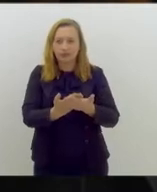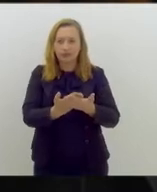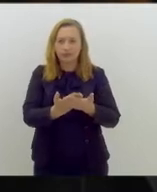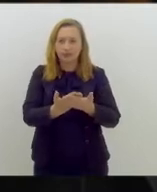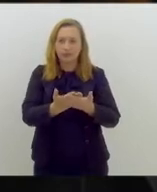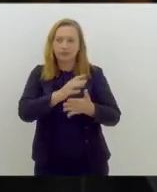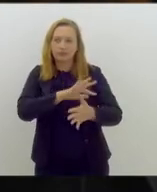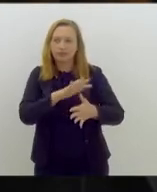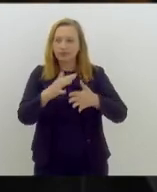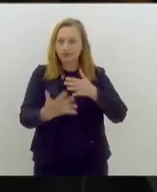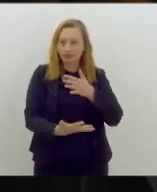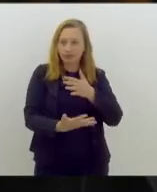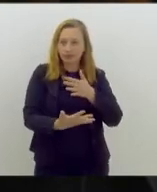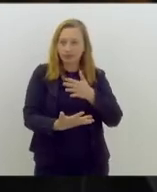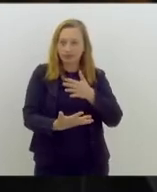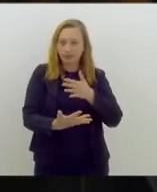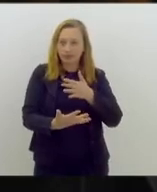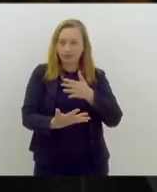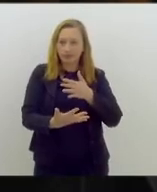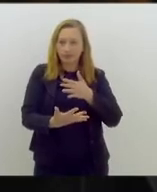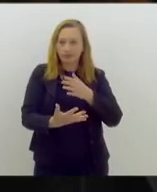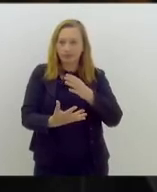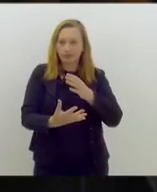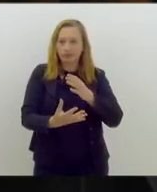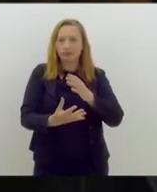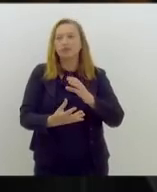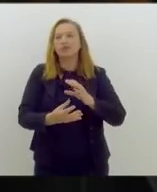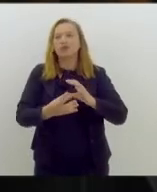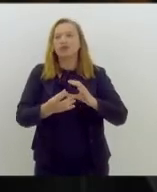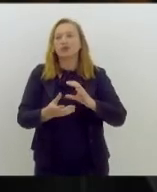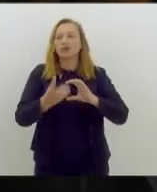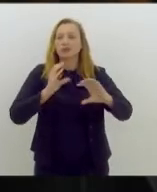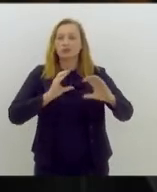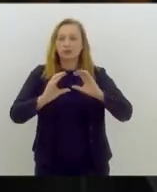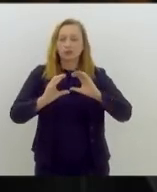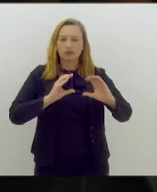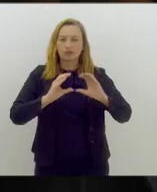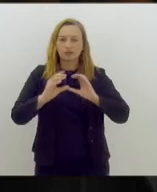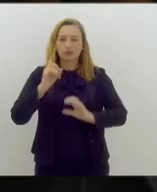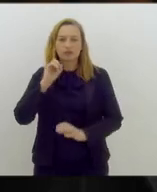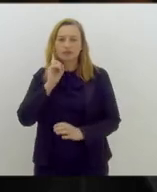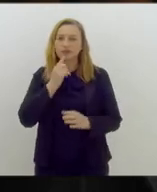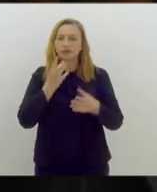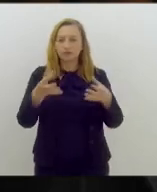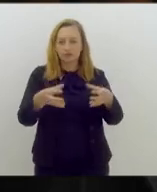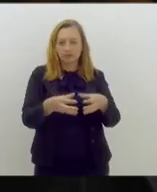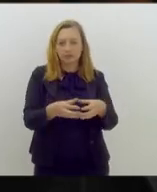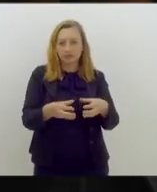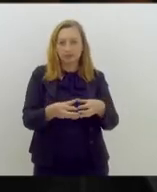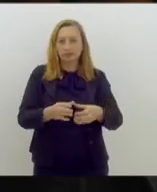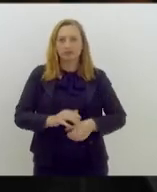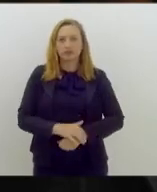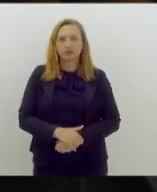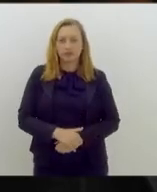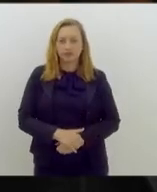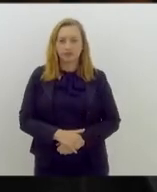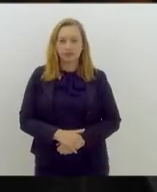da linguagem de libras que leva a nossa voz aos deficientes